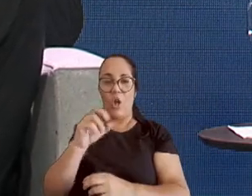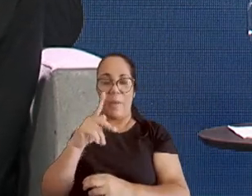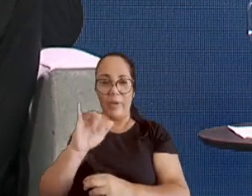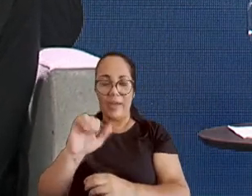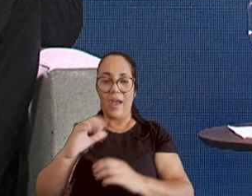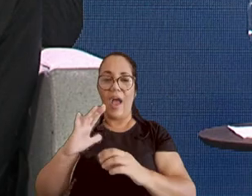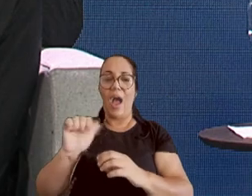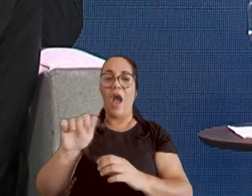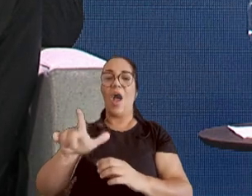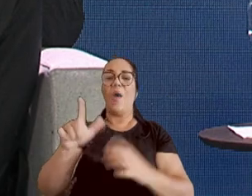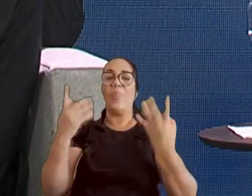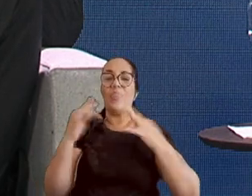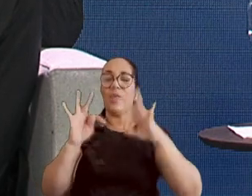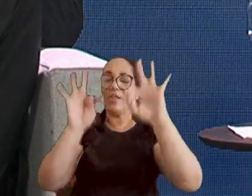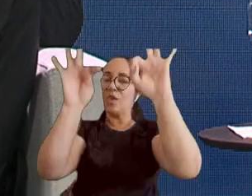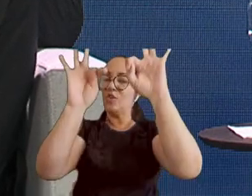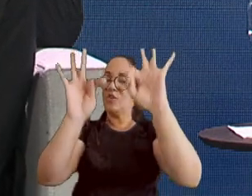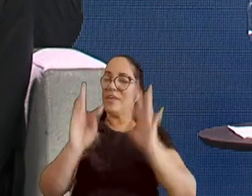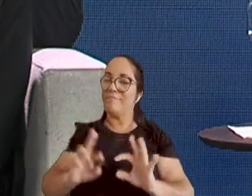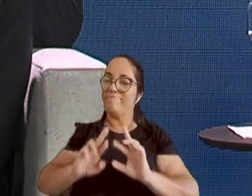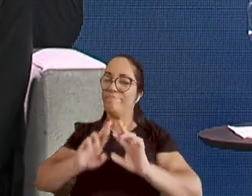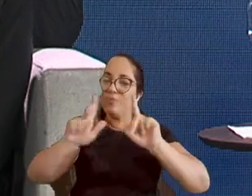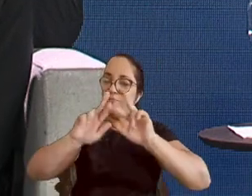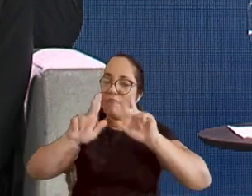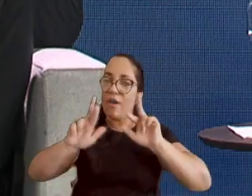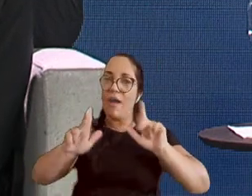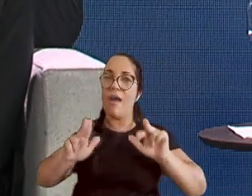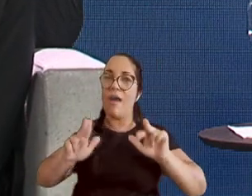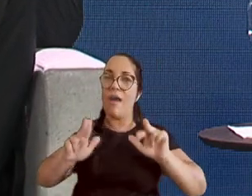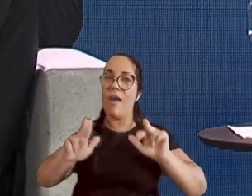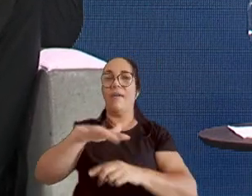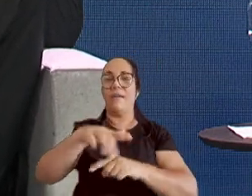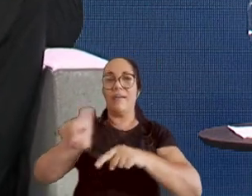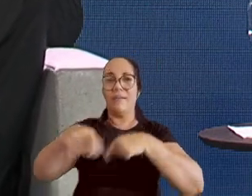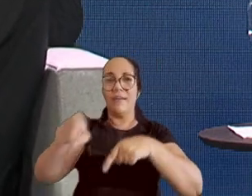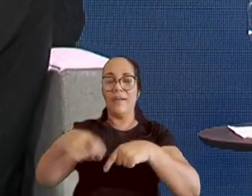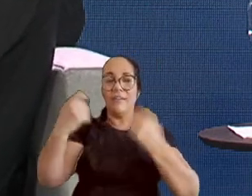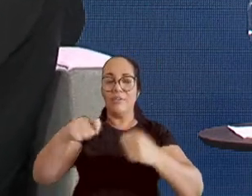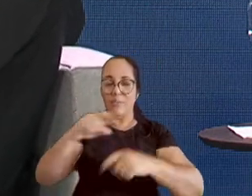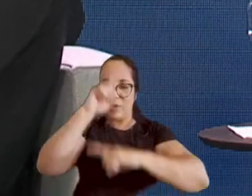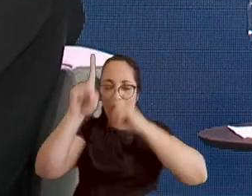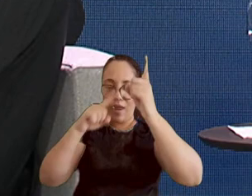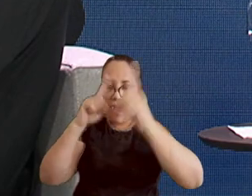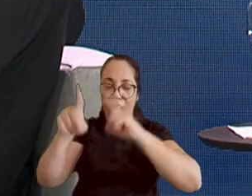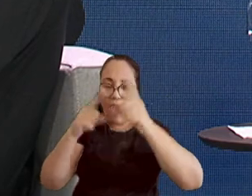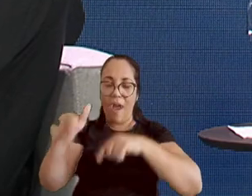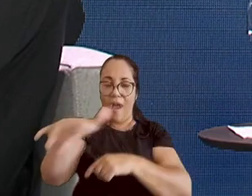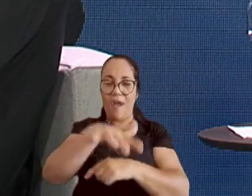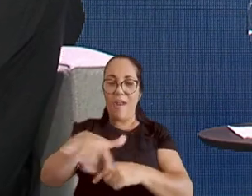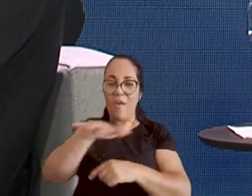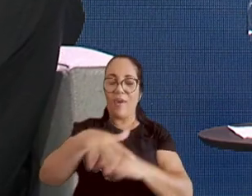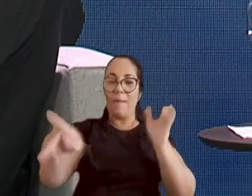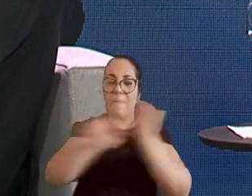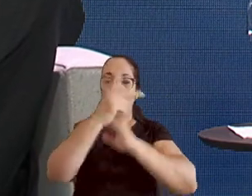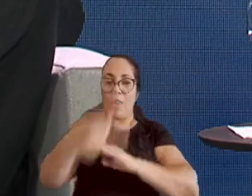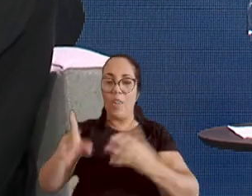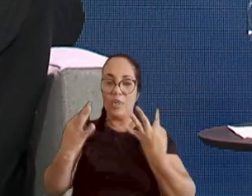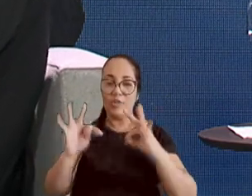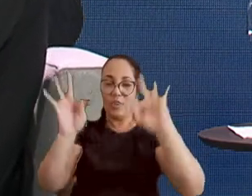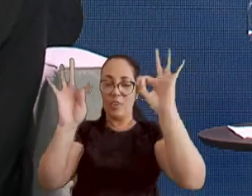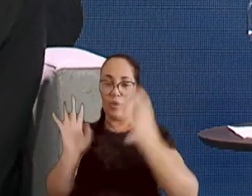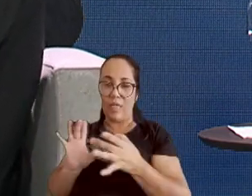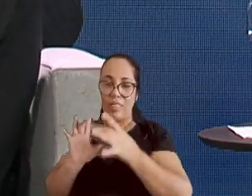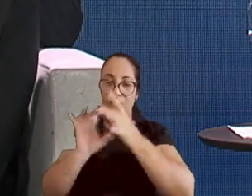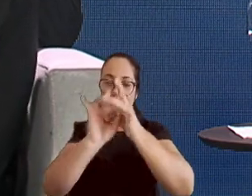muito diferentes então a gente teve que criar muita inovação e muita indústria e muitos mercados locais de Tecnologia de insumo e cada vez mais